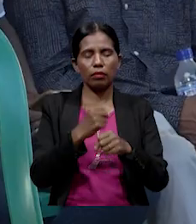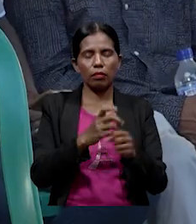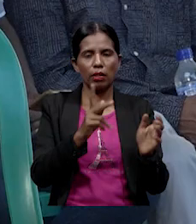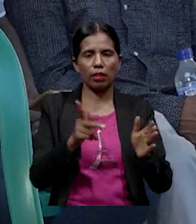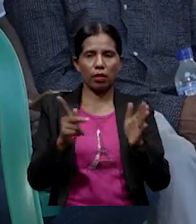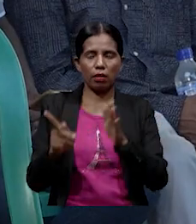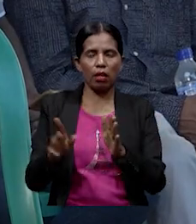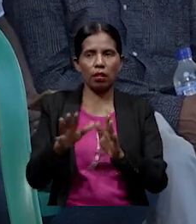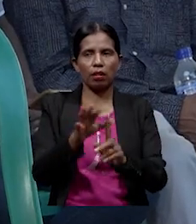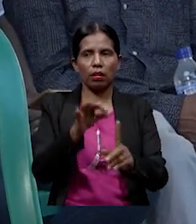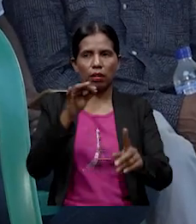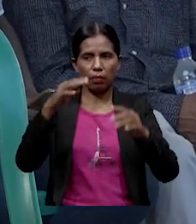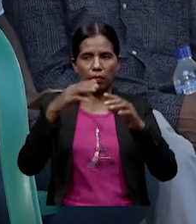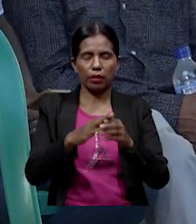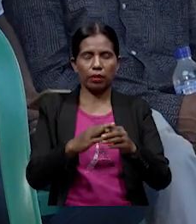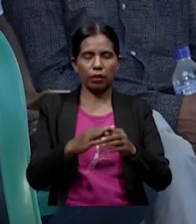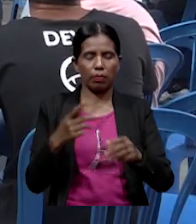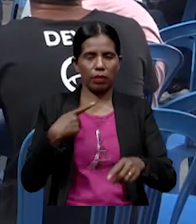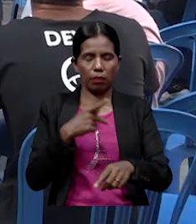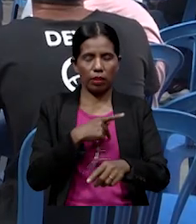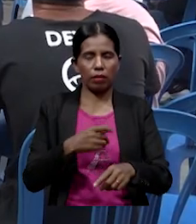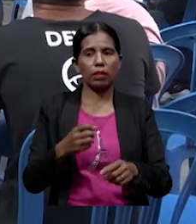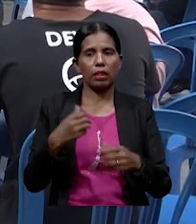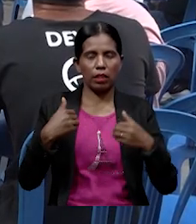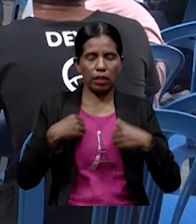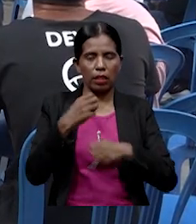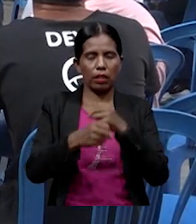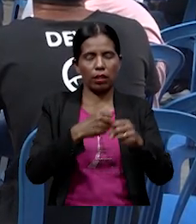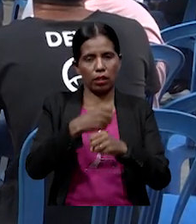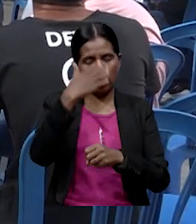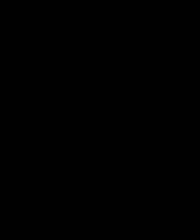ba eleição parlamentar, nebe se acontece ia tinang oin. Abrão Amaral, Lamberto da Silva, GMN.